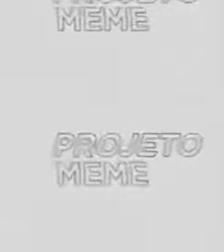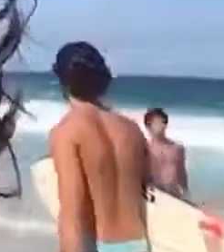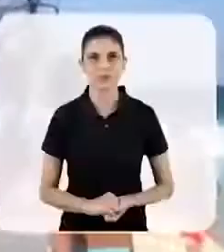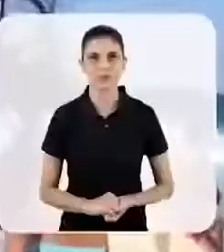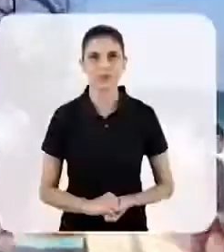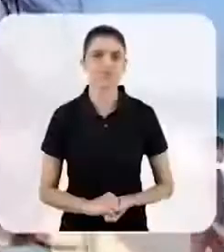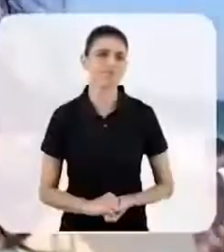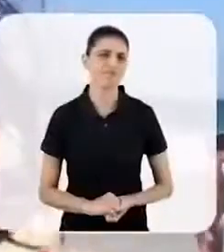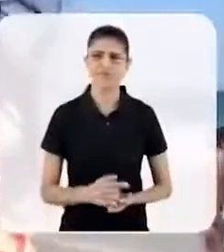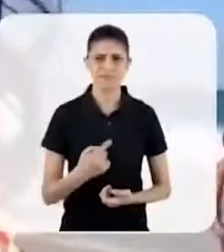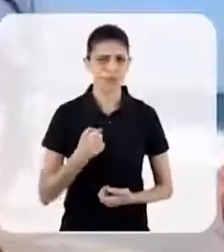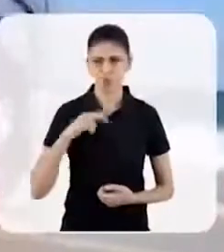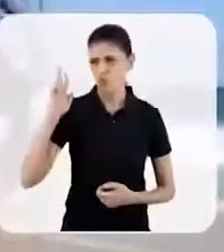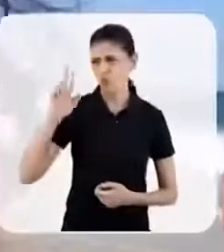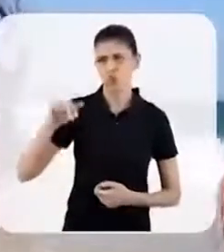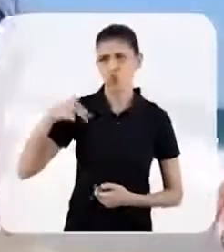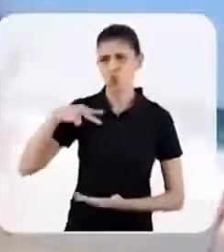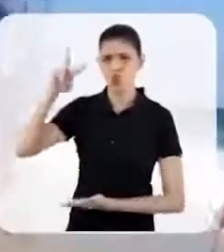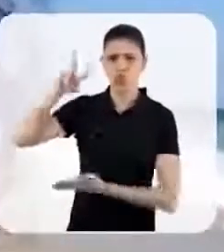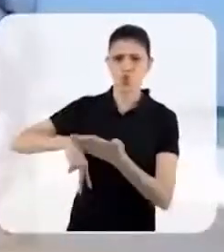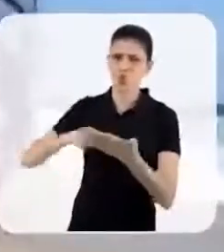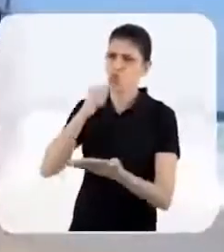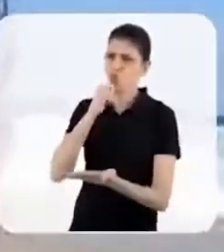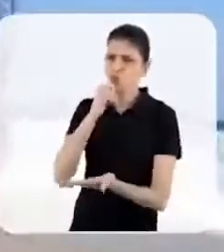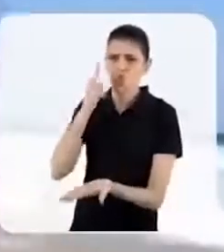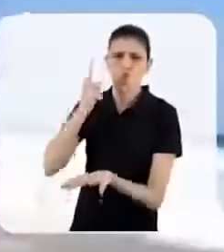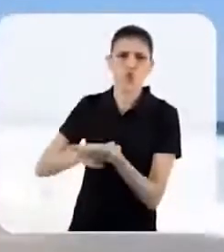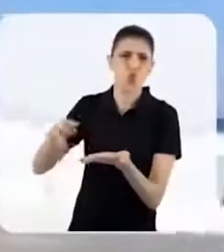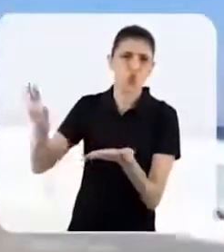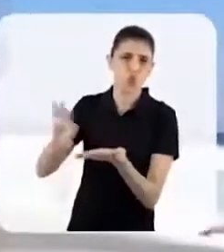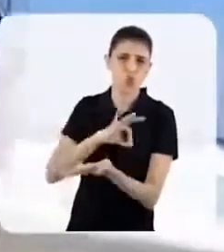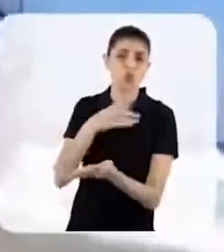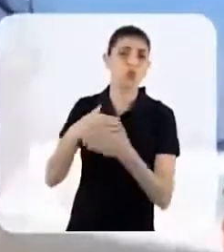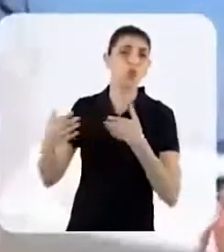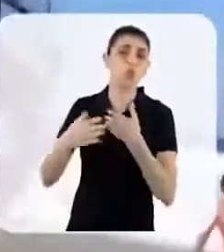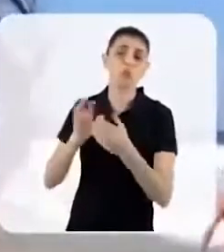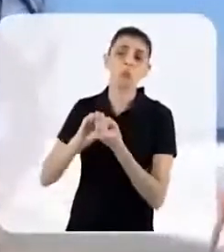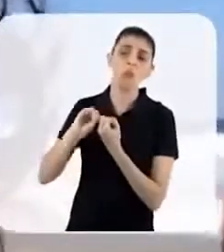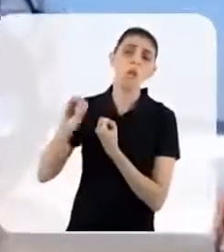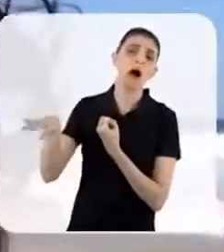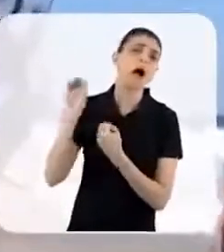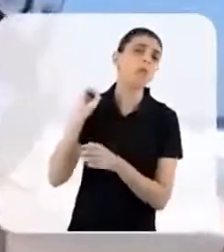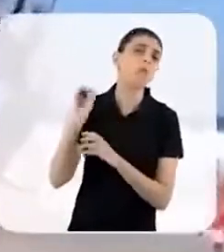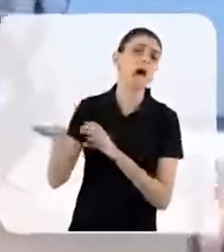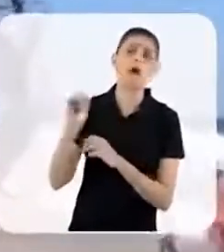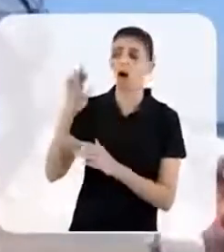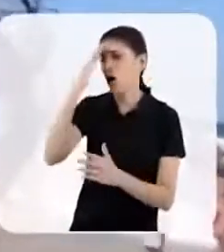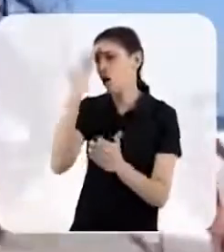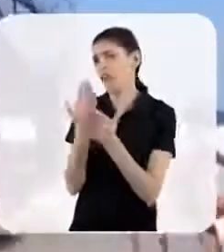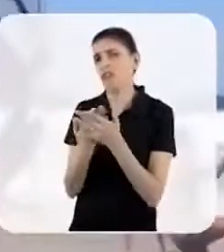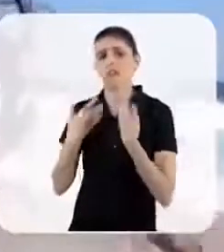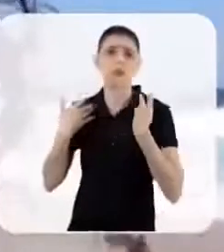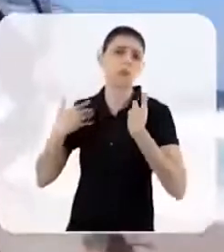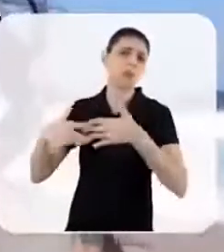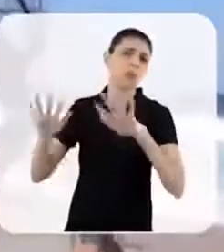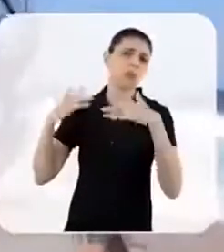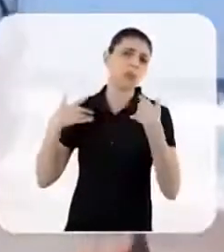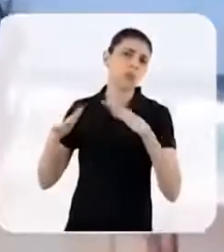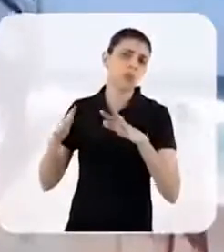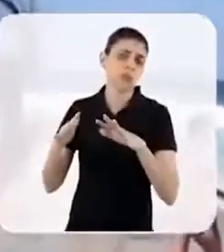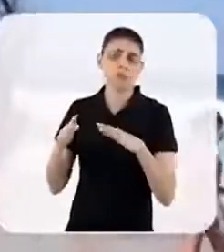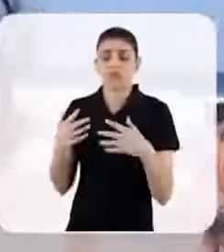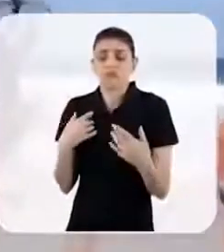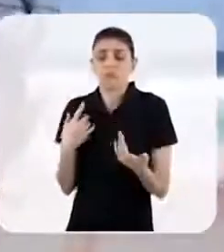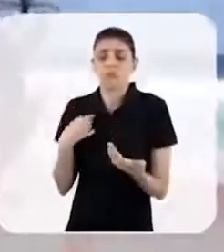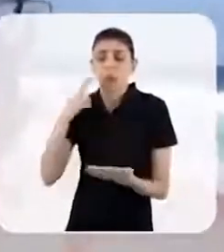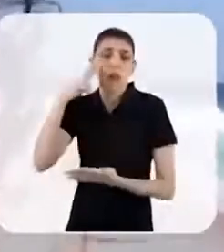Yeah. Tem uma coisa que eu não faço é ler termos e condições. Não tenho saco nenhum. Sempre tento confiar ao máximo. Às vezes muito